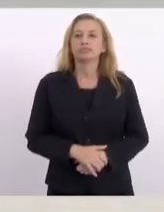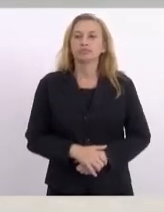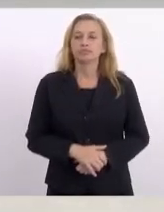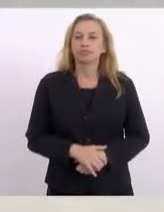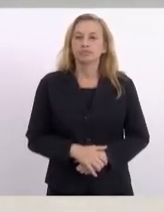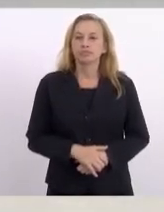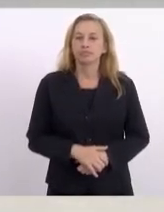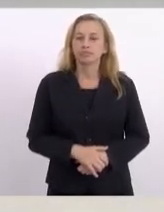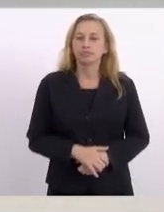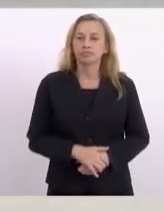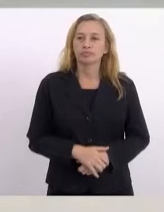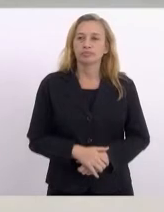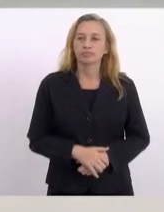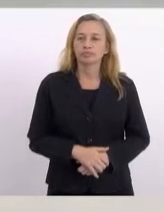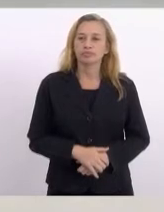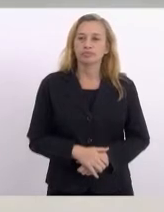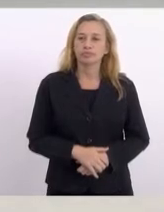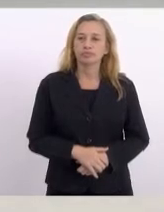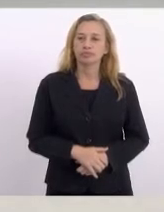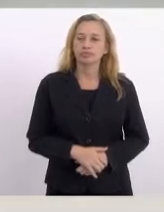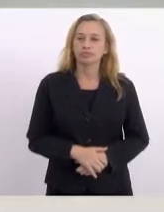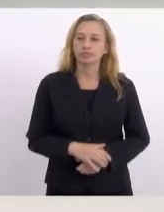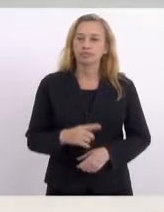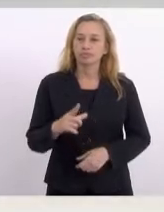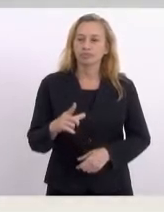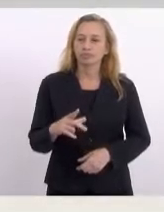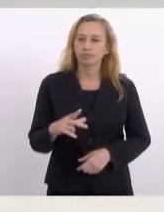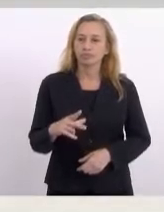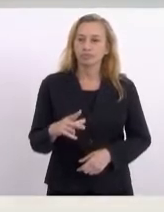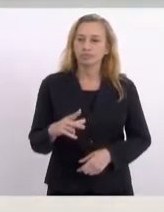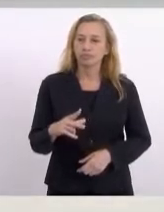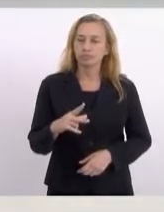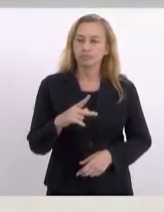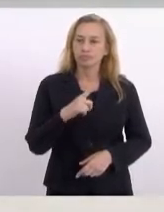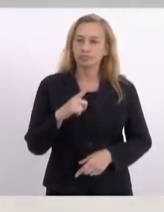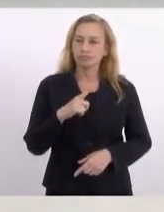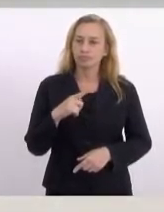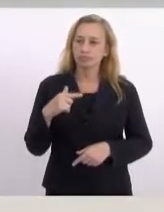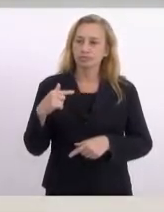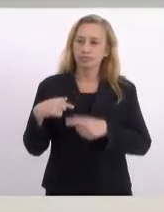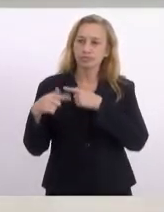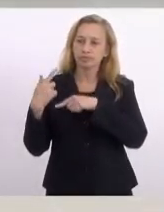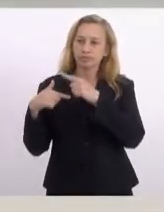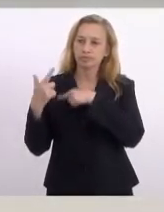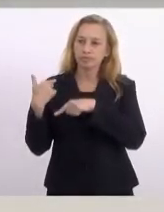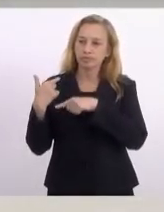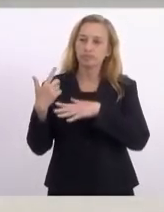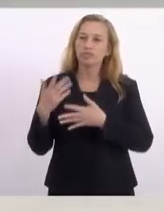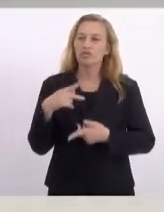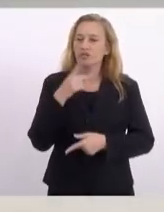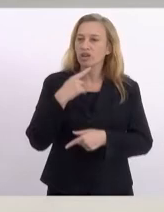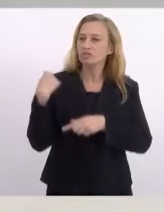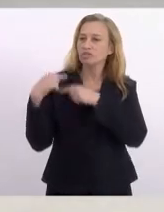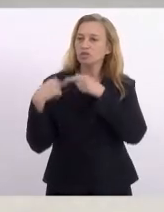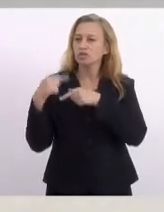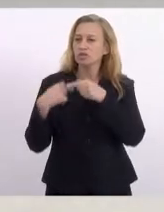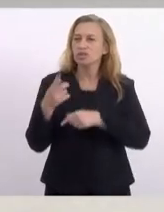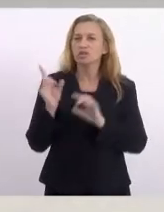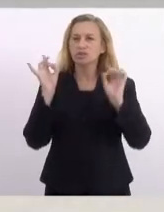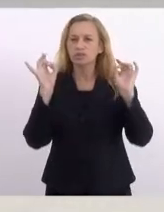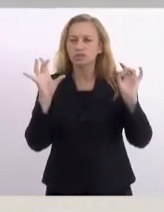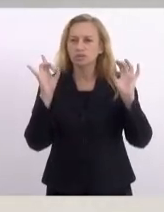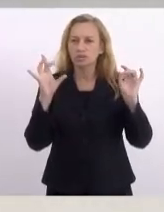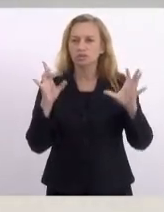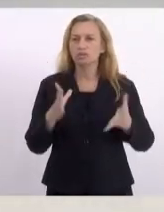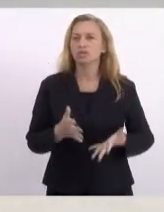a expoência da própria ancestralidade para o povo negro. Porque quando falamos da ancestralidade, especialmente para os